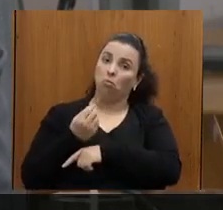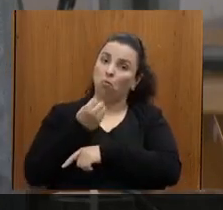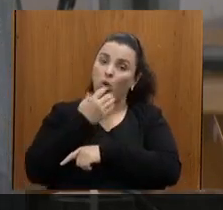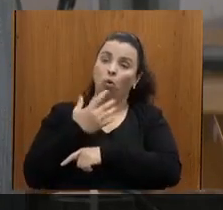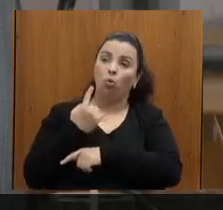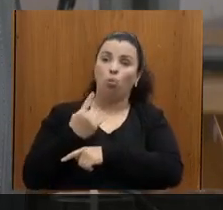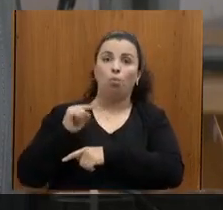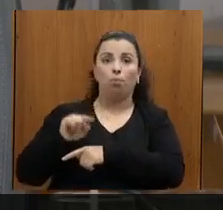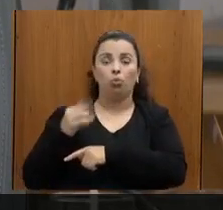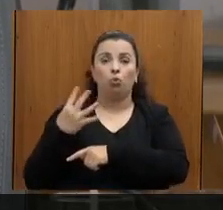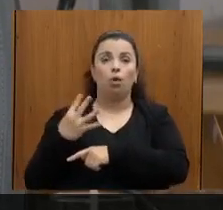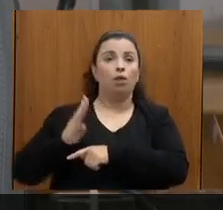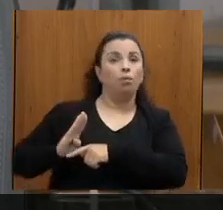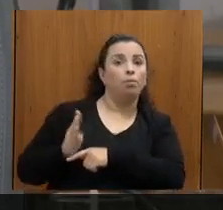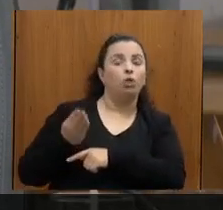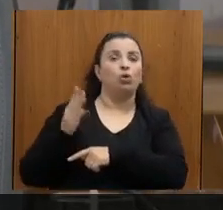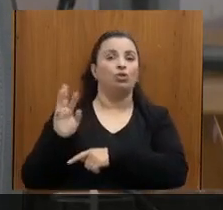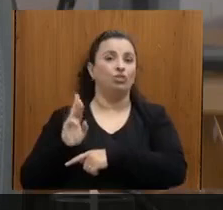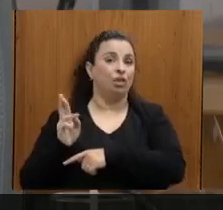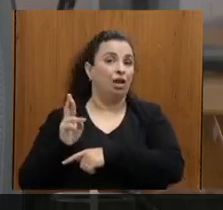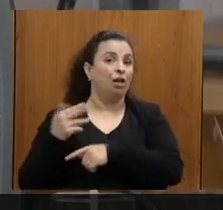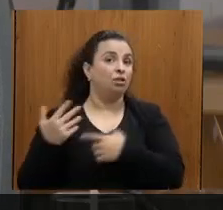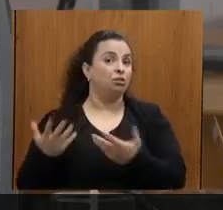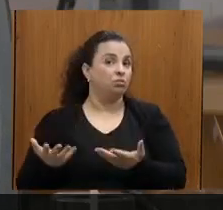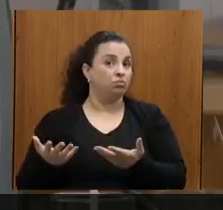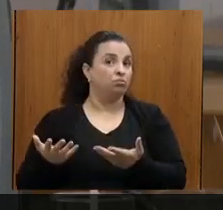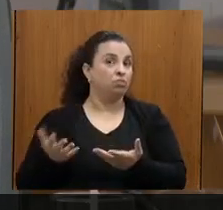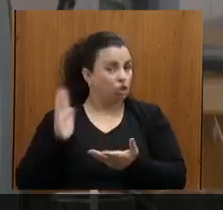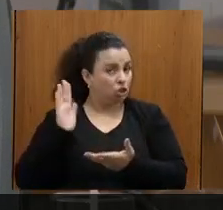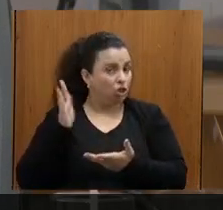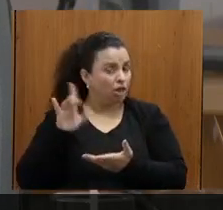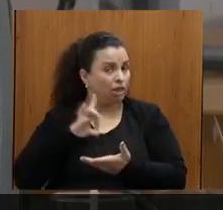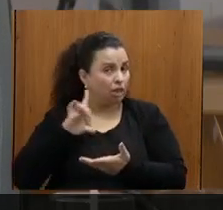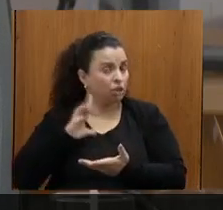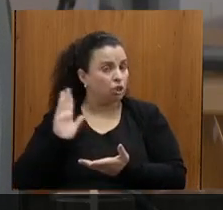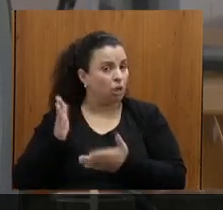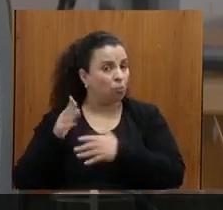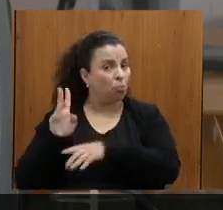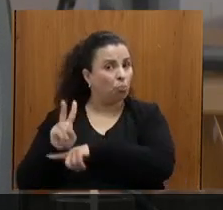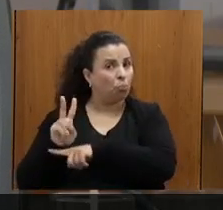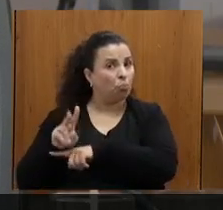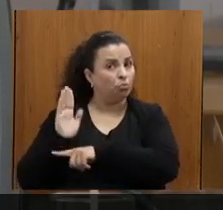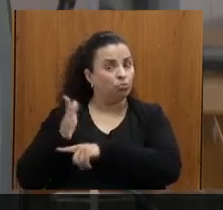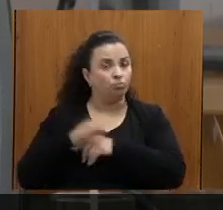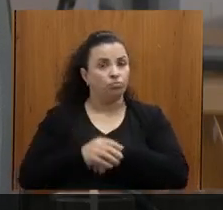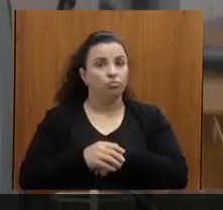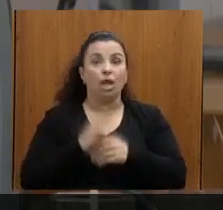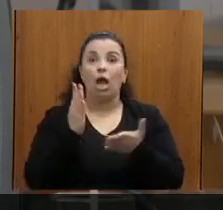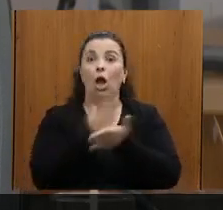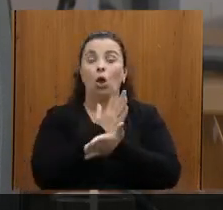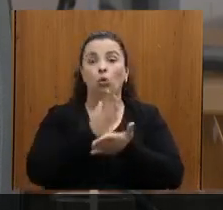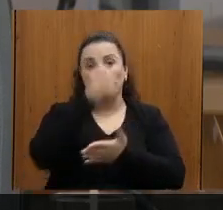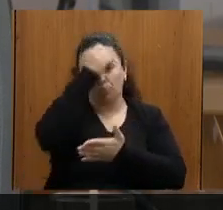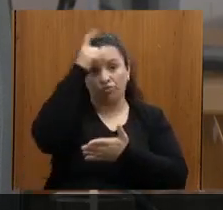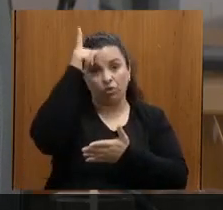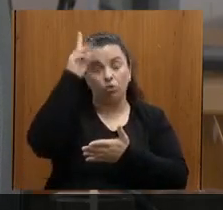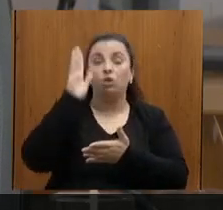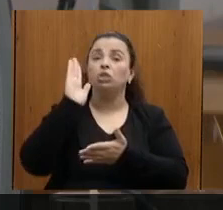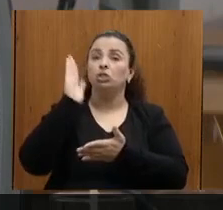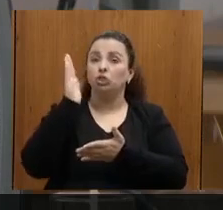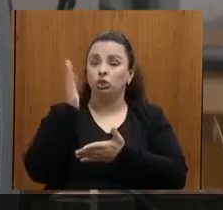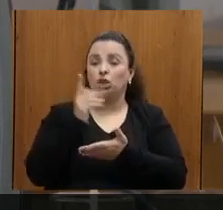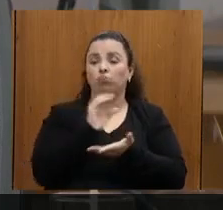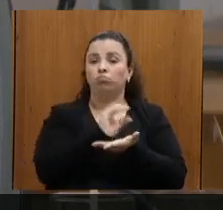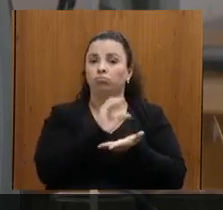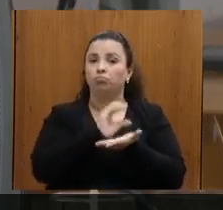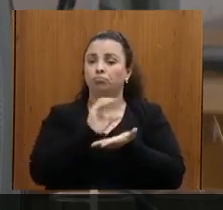,4 bilhões de reais, já um número de prefeituras, alguns estados já procedem o rateio desses recursos,